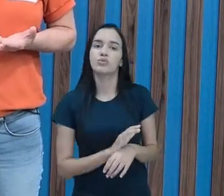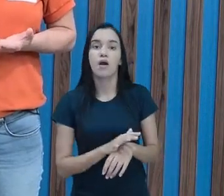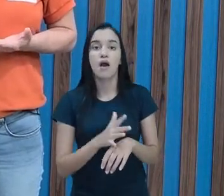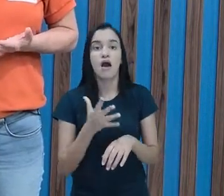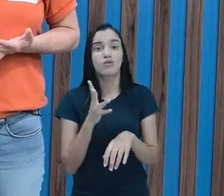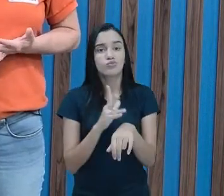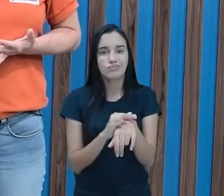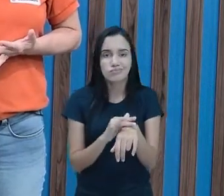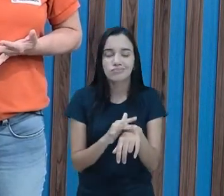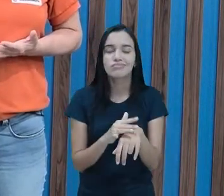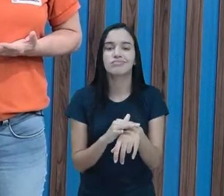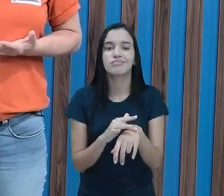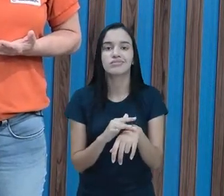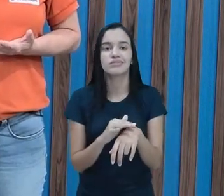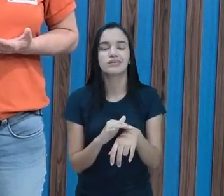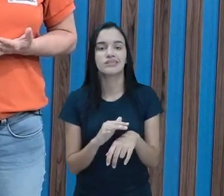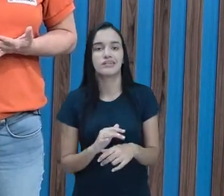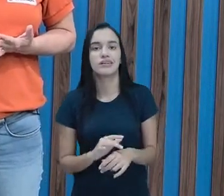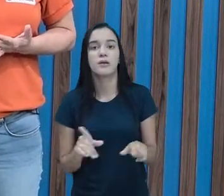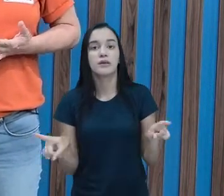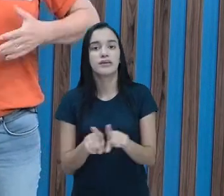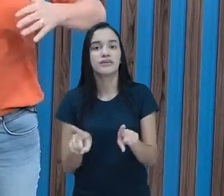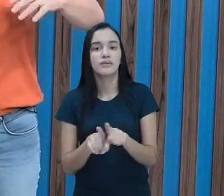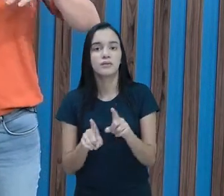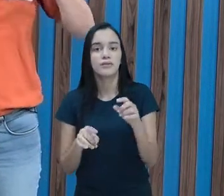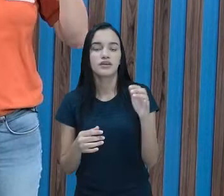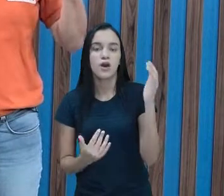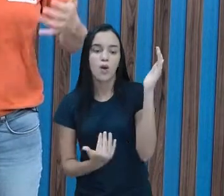gente viu aí também que com essas cheias, né,